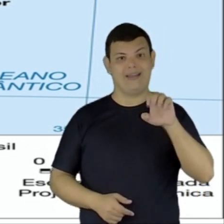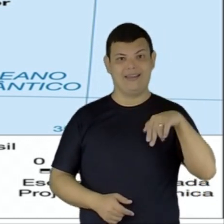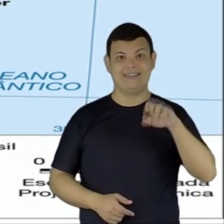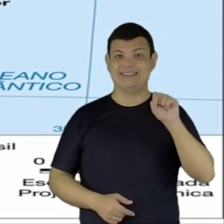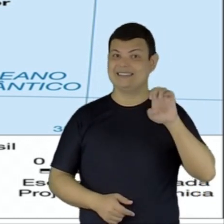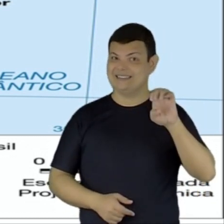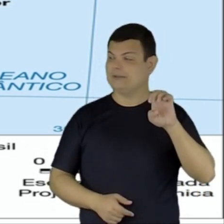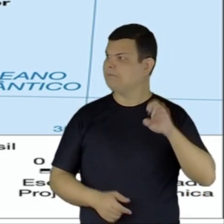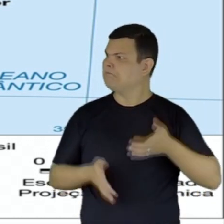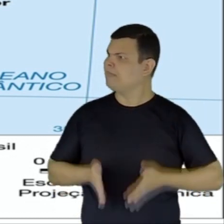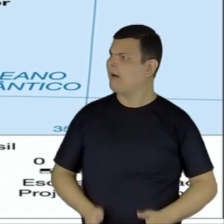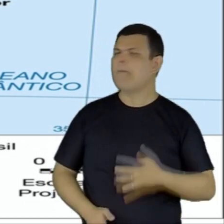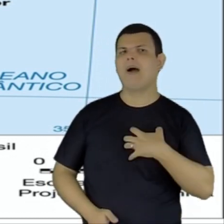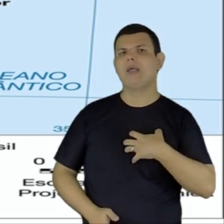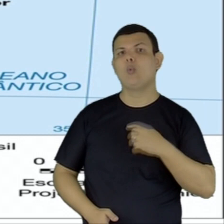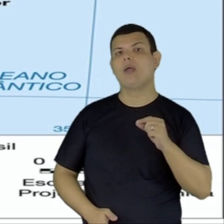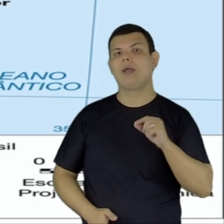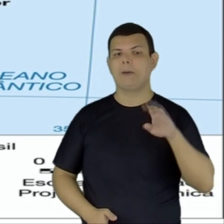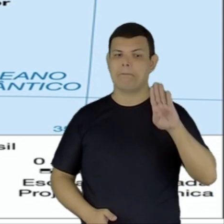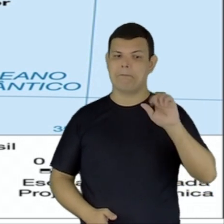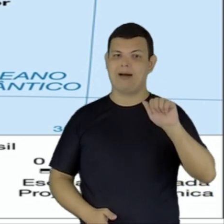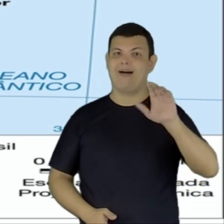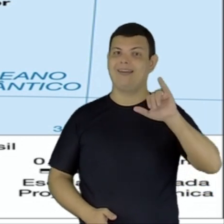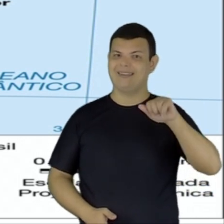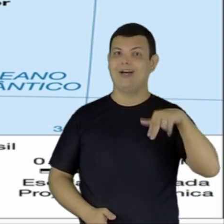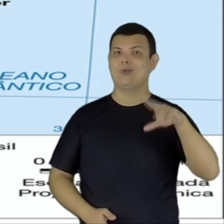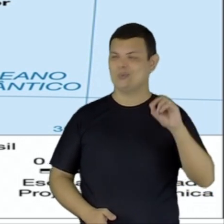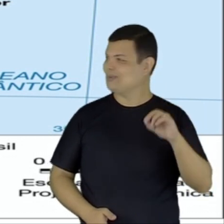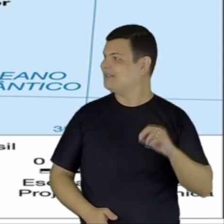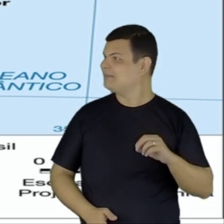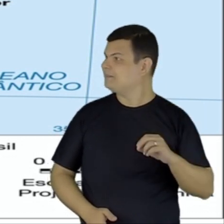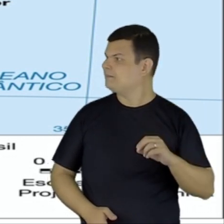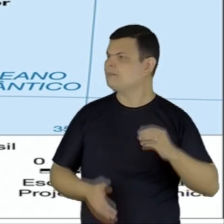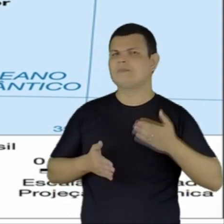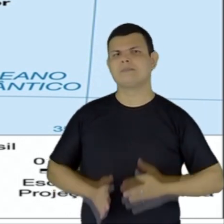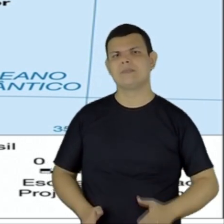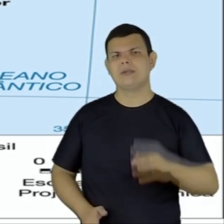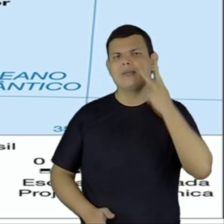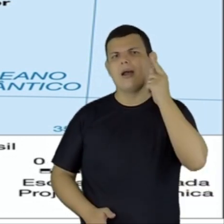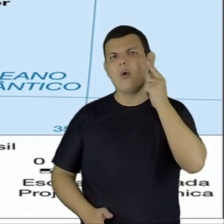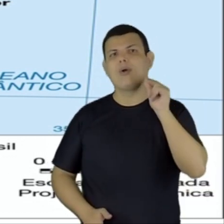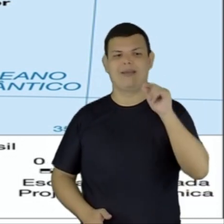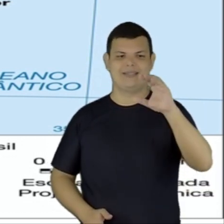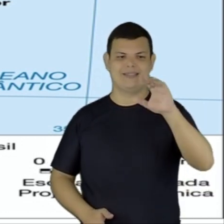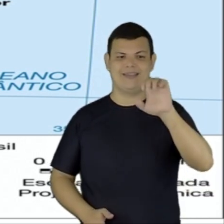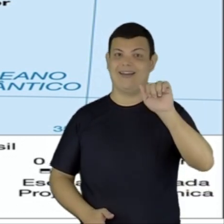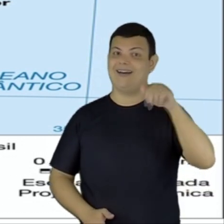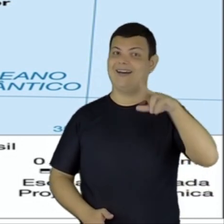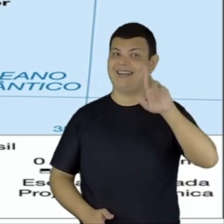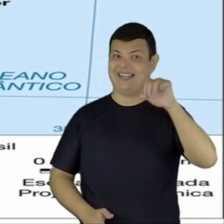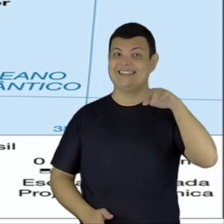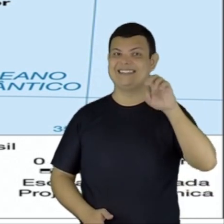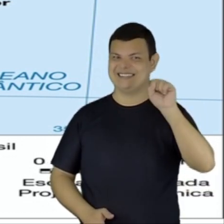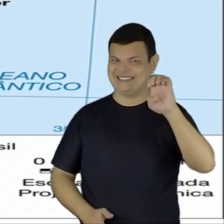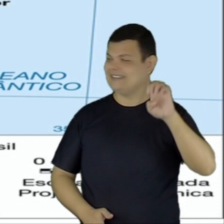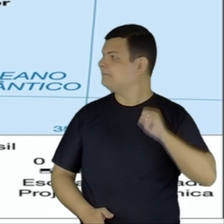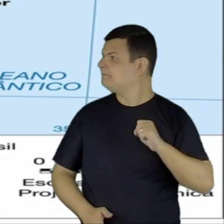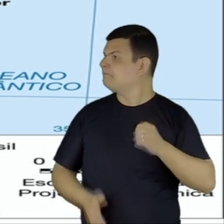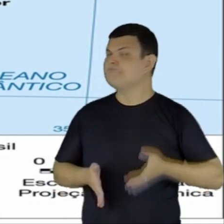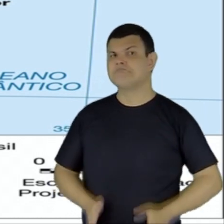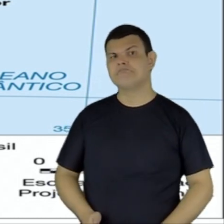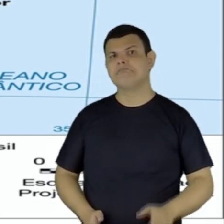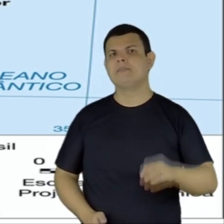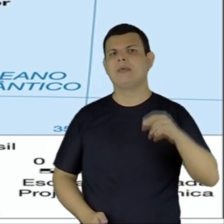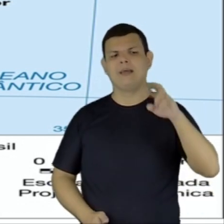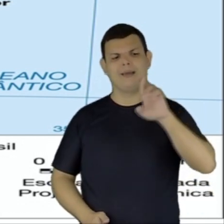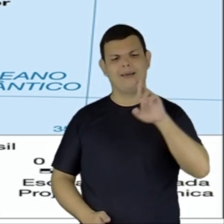Quem nasce na Bahia é baiano. Quem nasce no Ceará é cearense. Quem nasce no Rio Grande